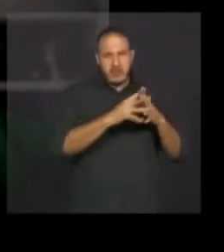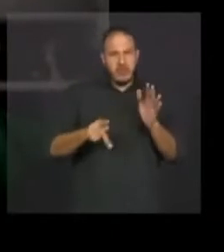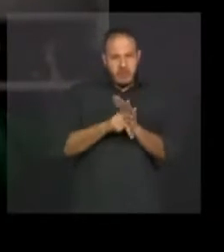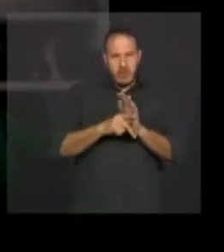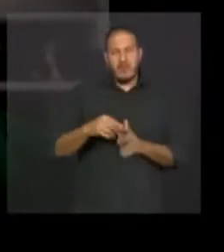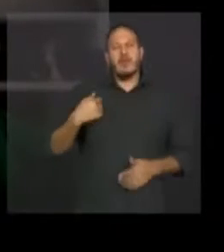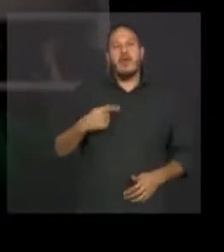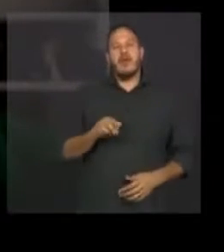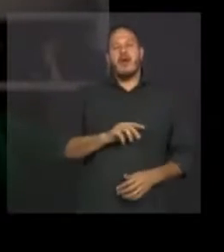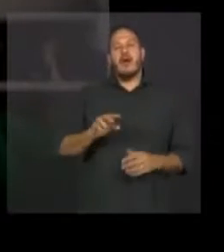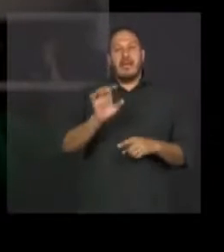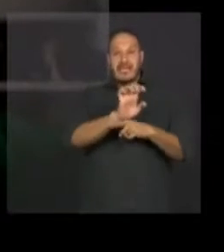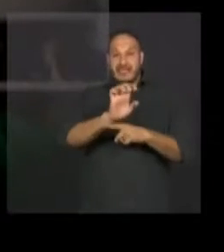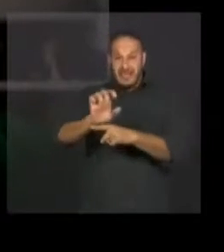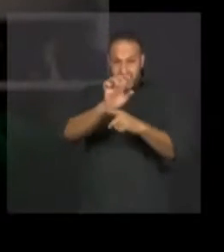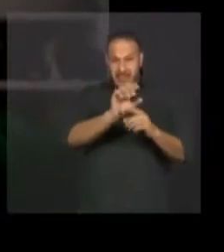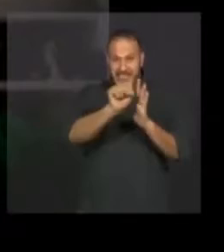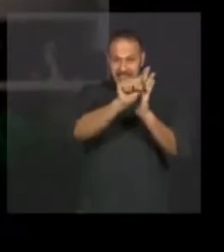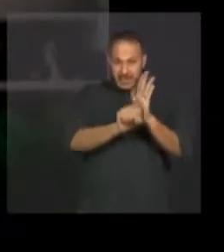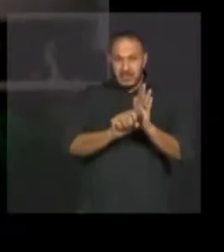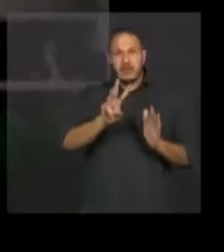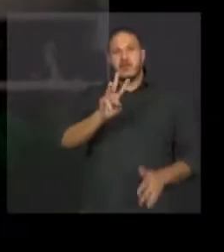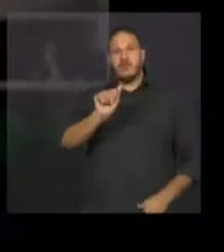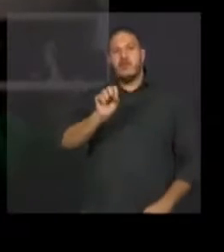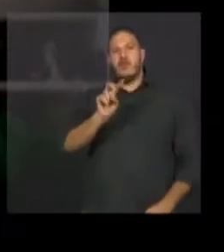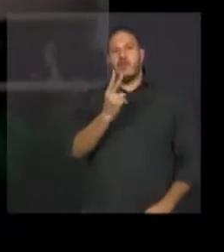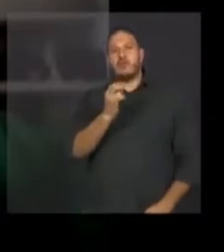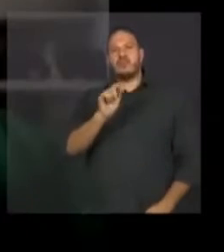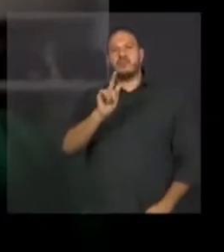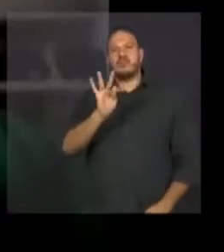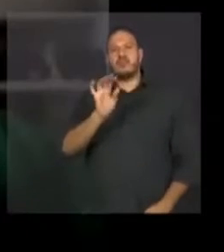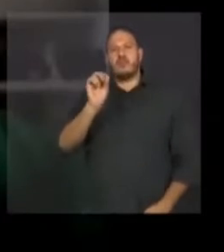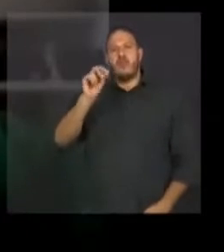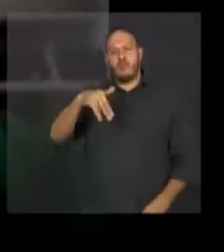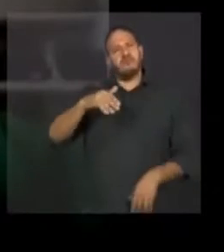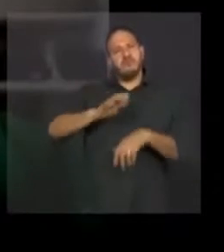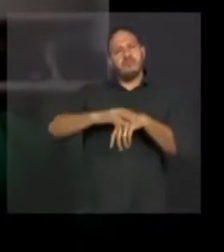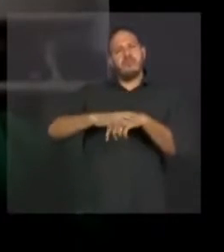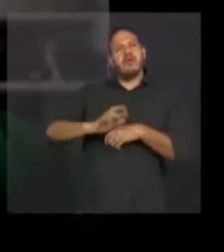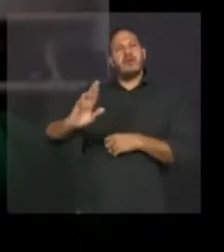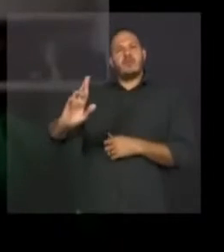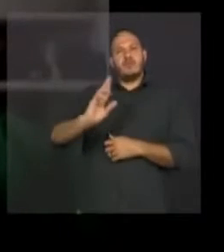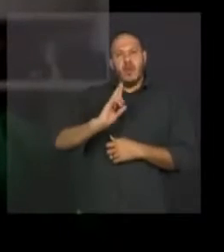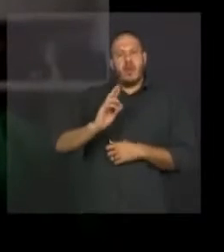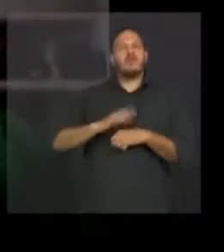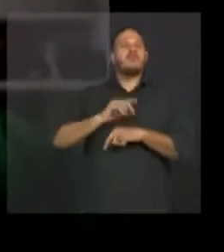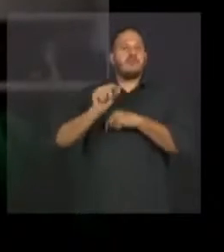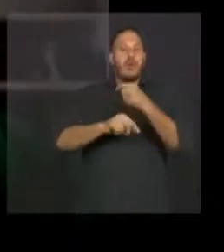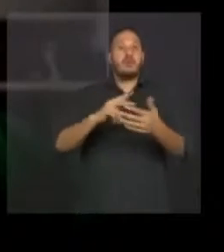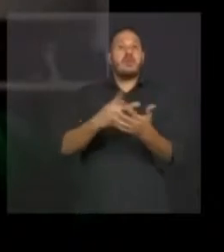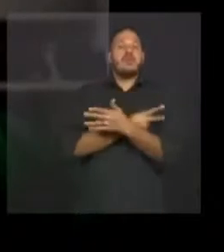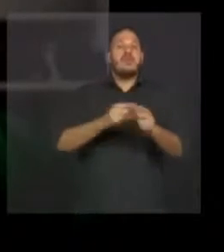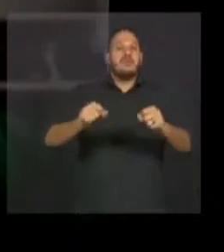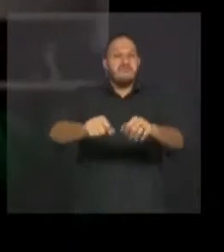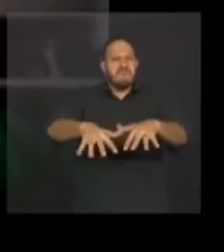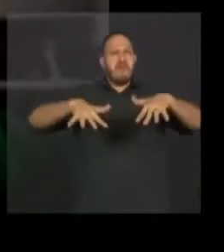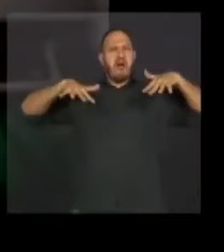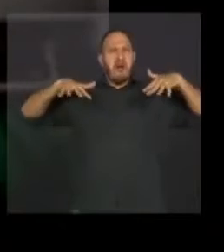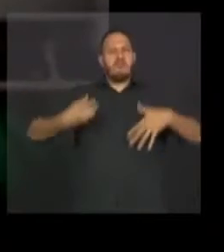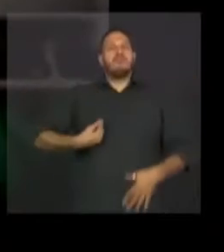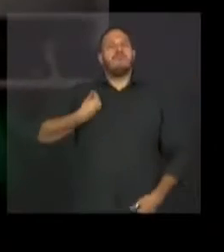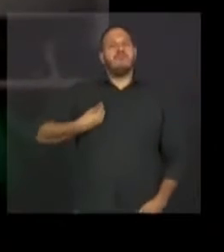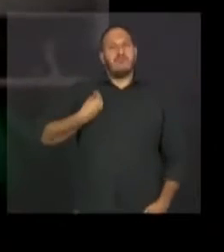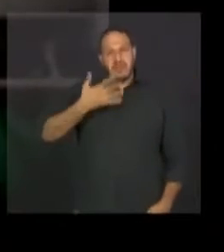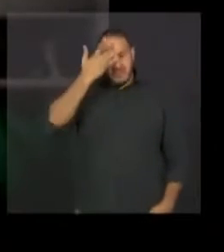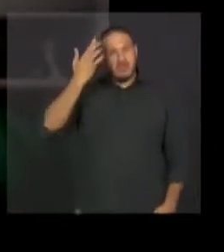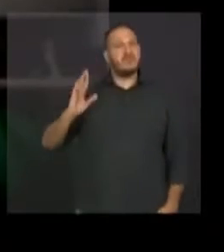Washington, em resposta a um questionamento, uma pergunta mesmo, feita durante uma audiência pública em que estava presente um